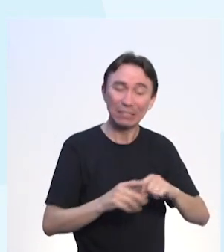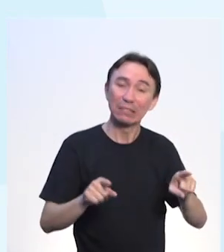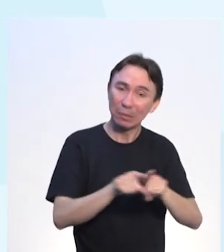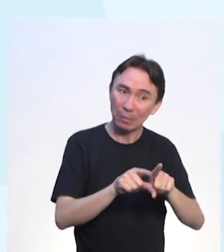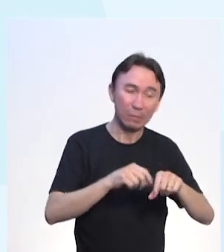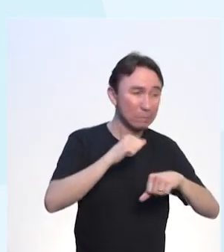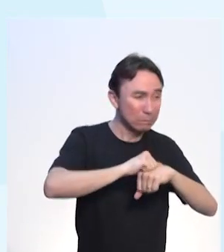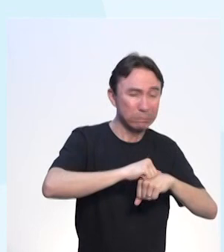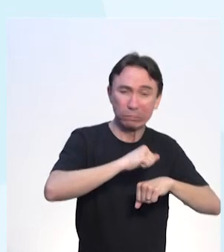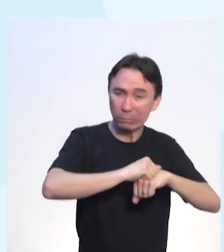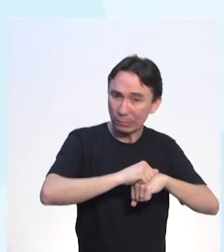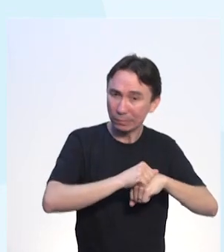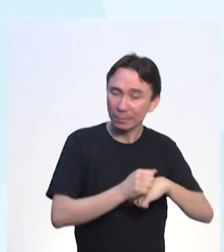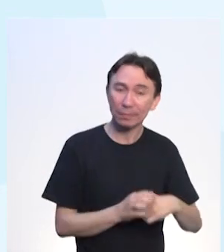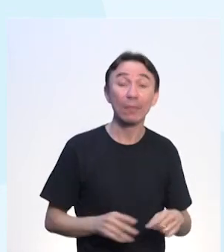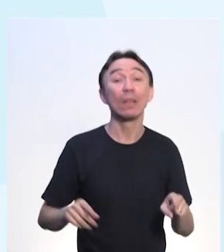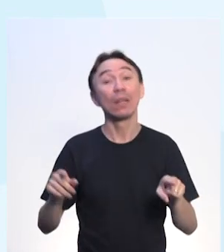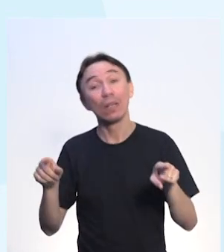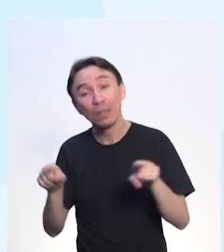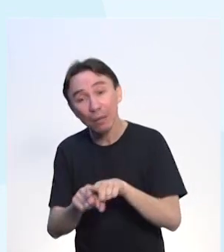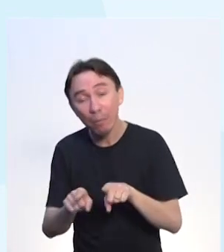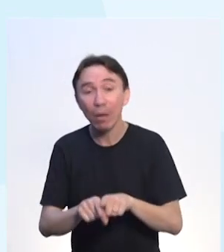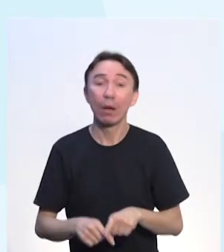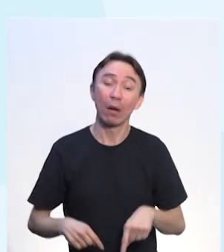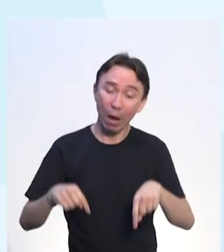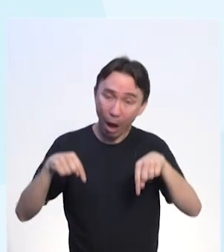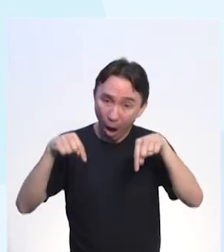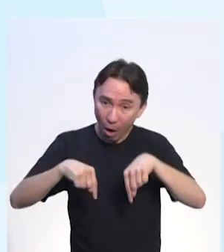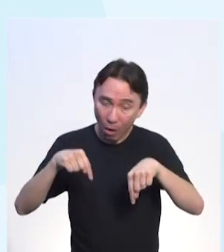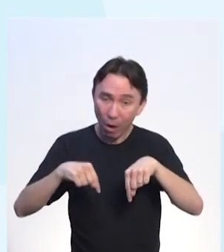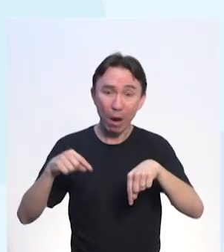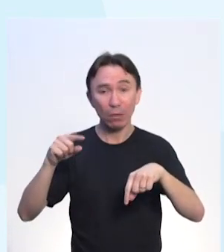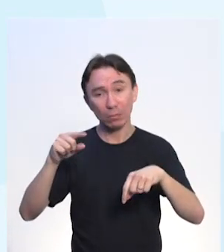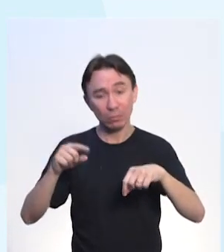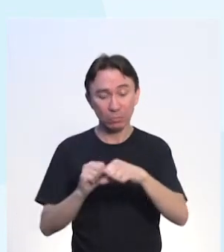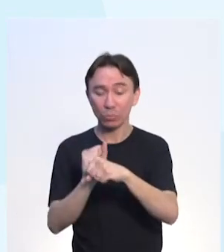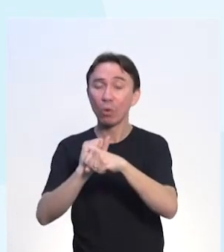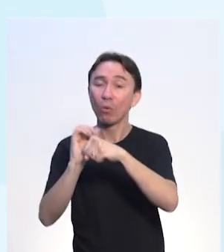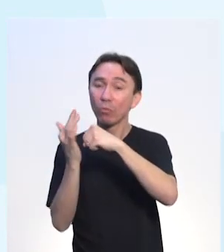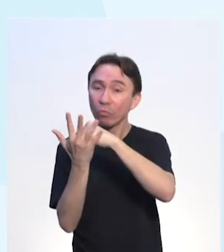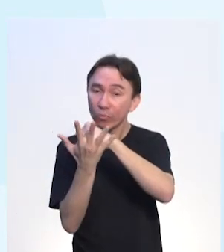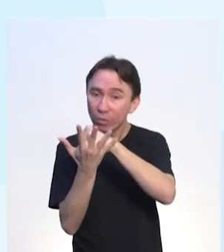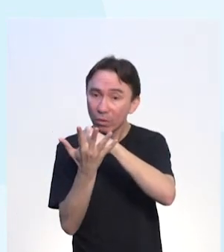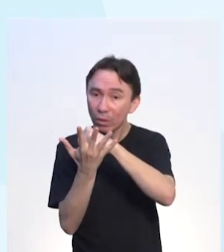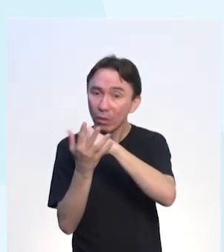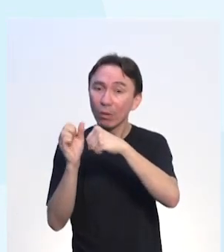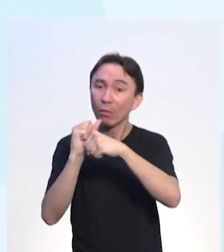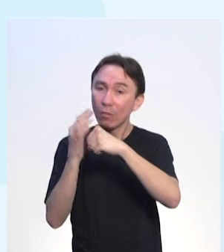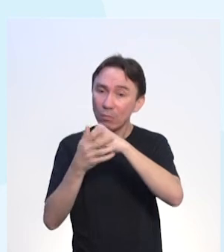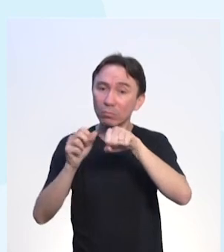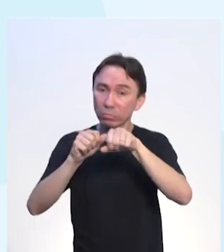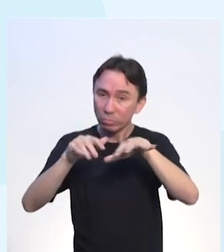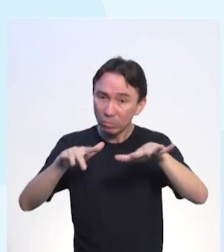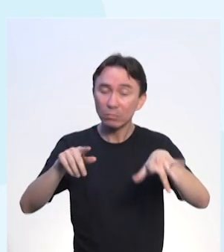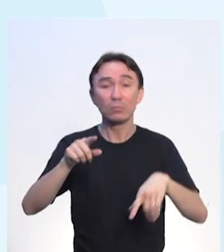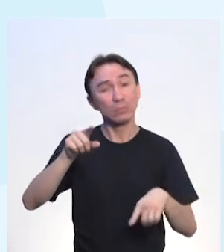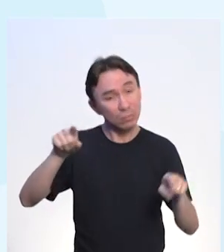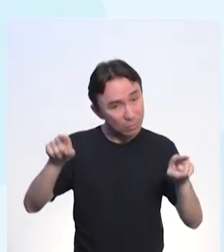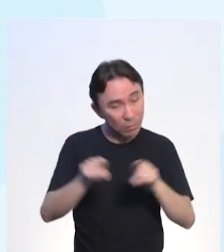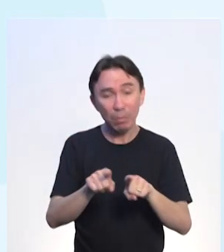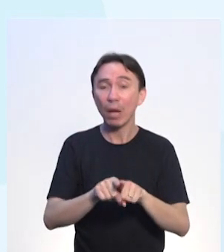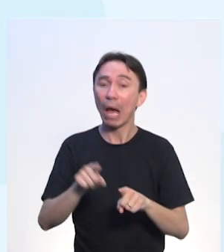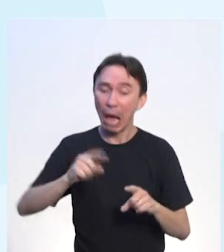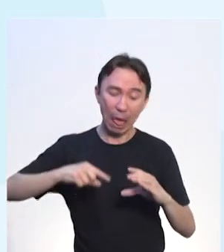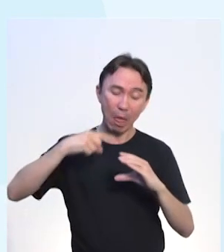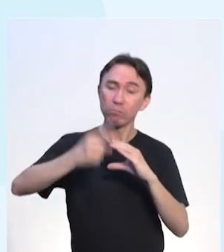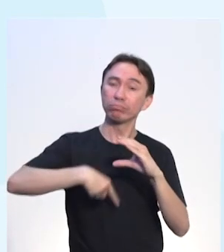crise econômica, porque ele é uma crise, né, foi algo inesperado, algo que aconteceu do nada, que teve impactos econômicos. Então,